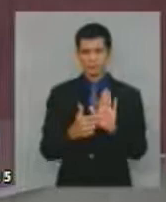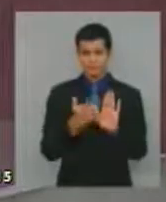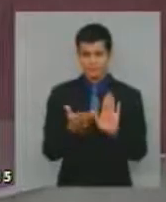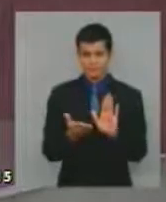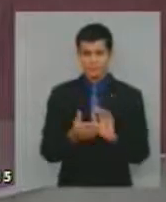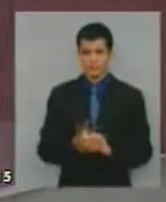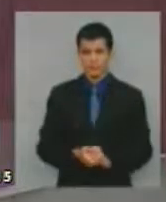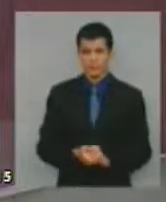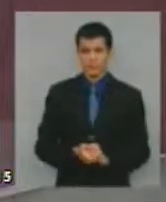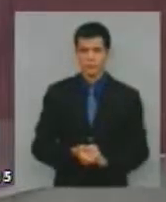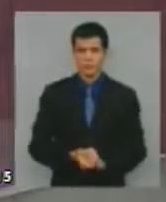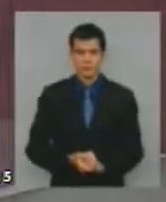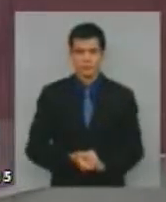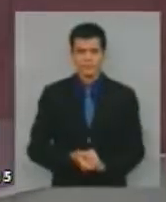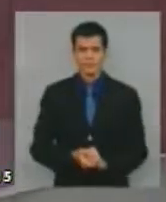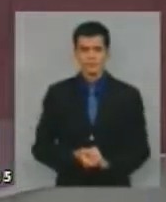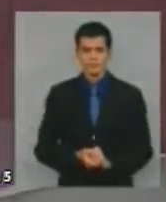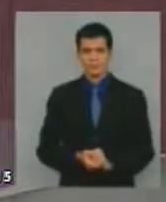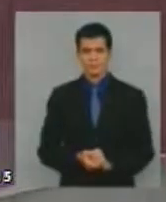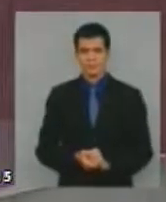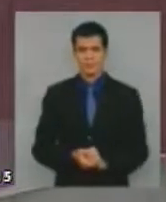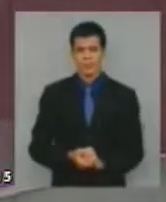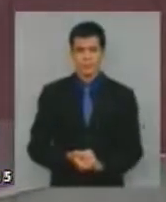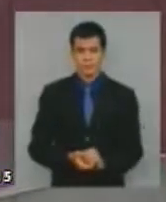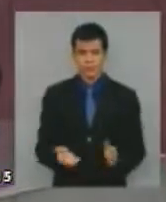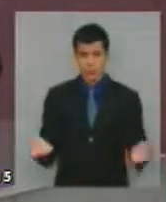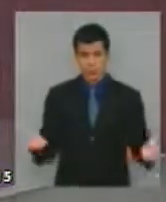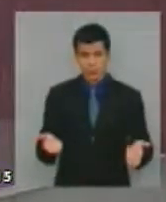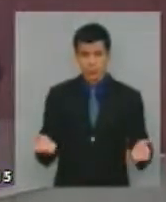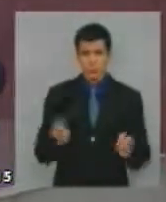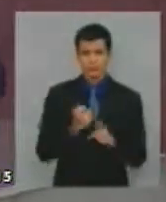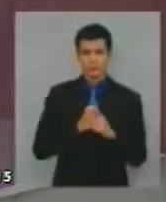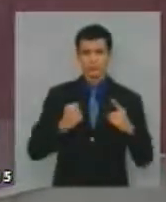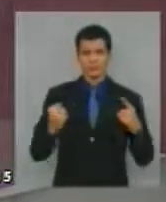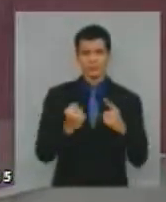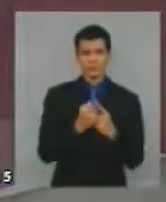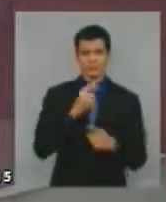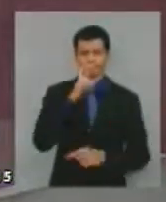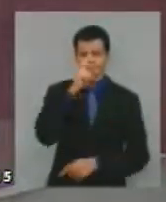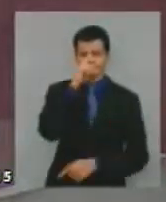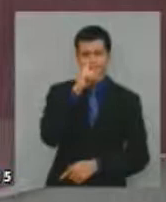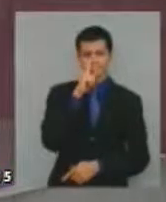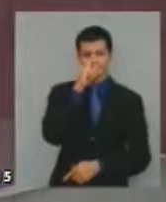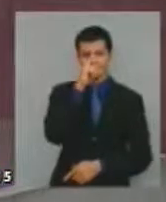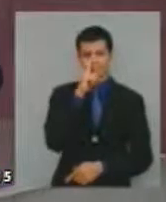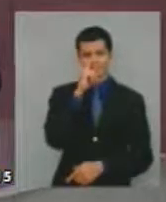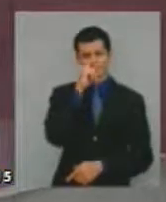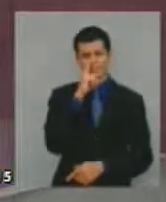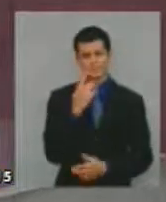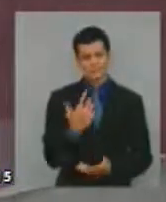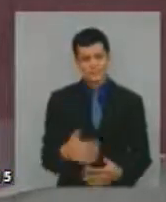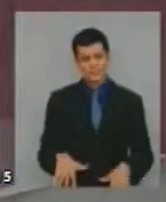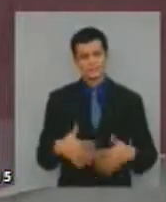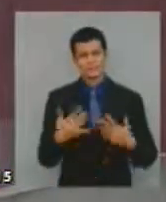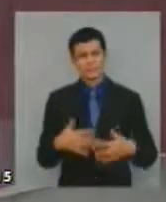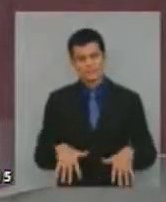somos uma sociedade que está, de fato, vivendo uma crise de sociedade, uma crise de sentido.